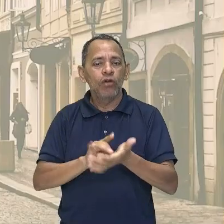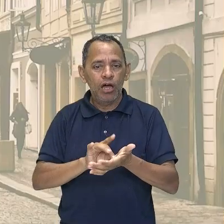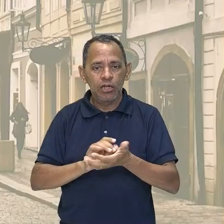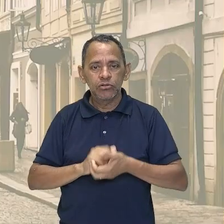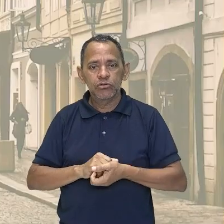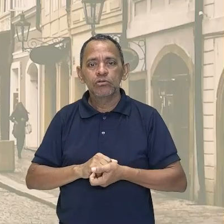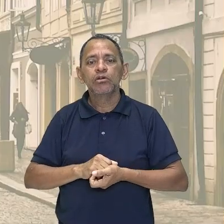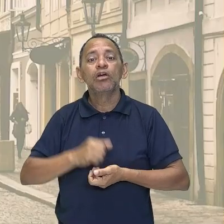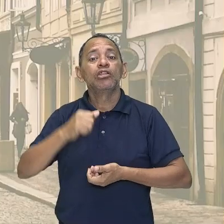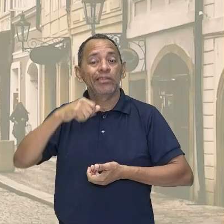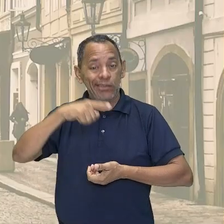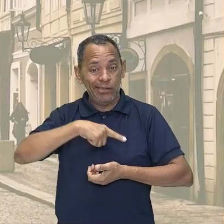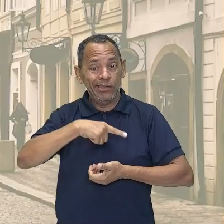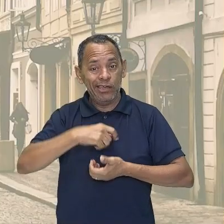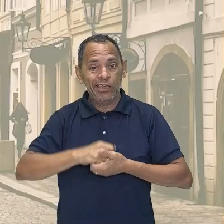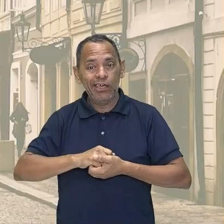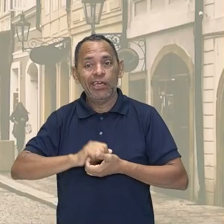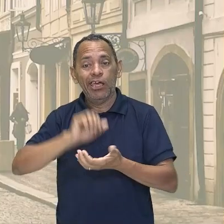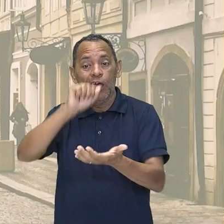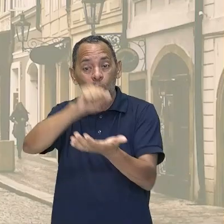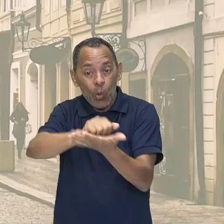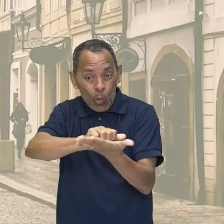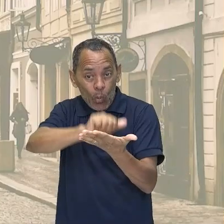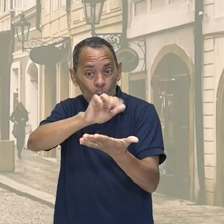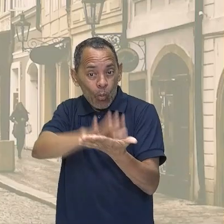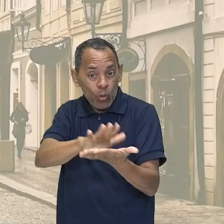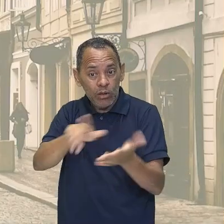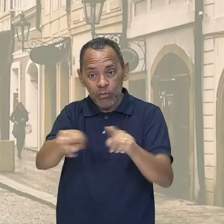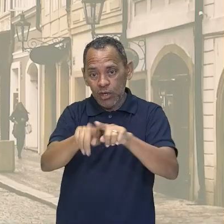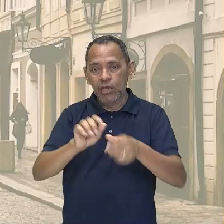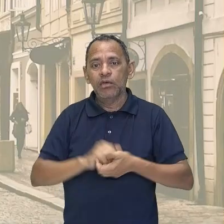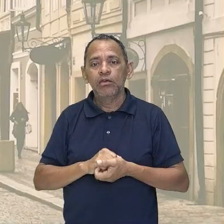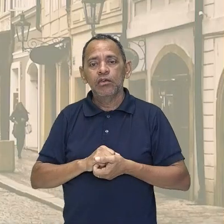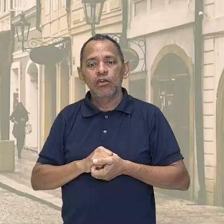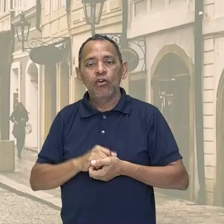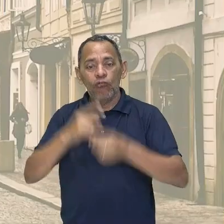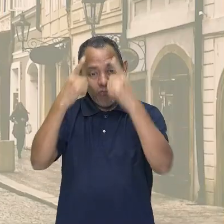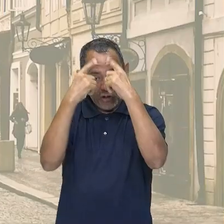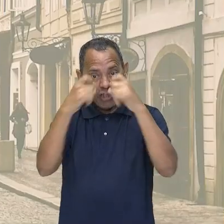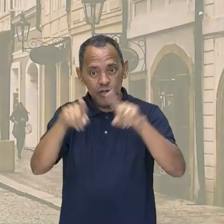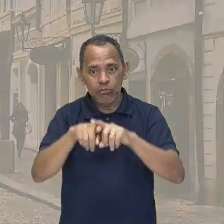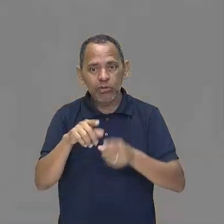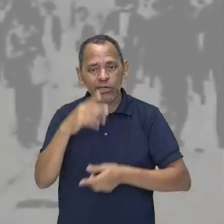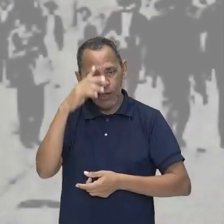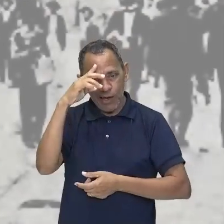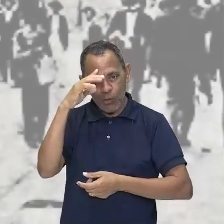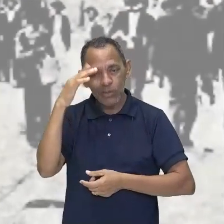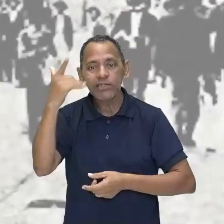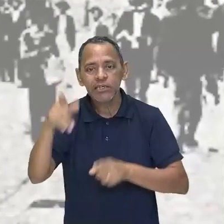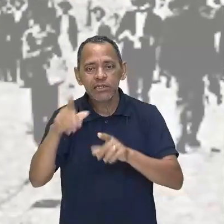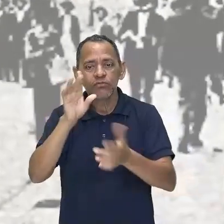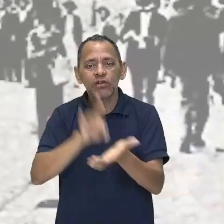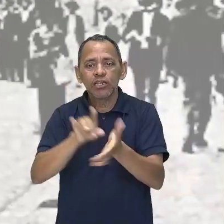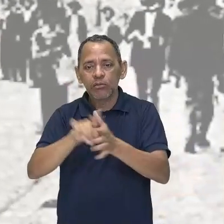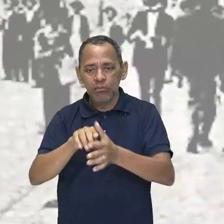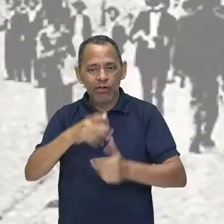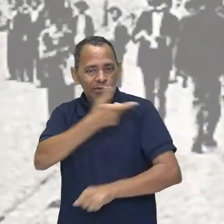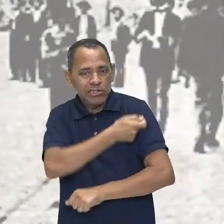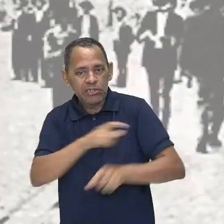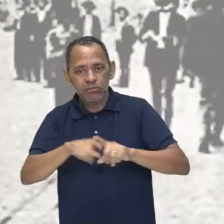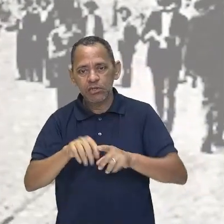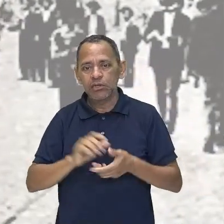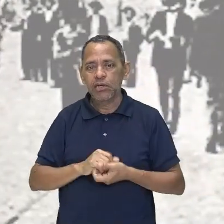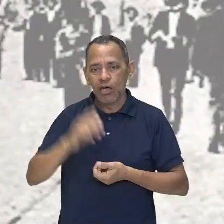uma multa, ou então havia a aplicação da violência para que houvesse a ocorrência da vacinação. E isso vai ocasionar um